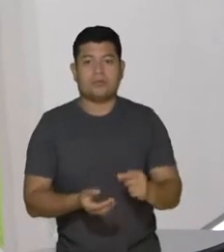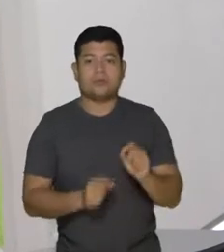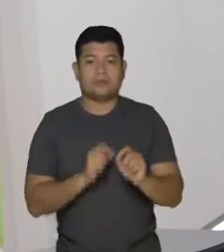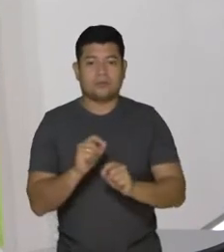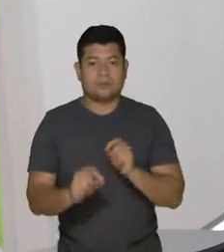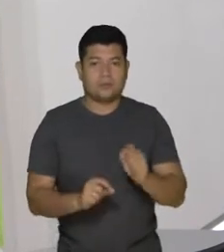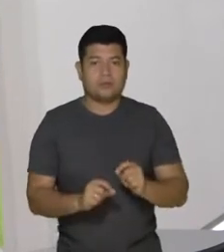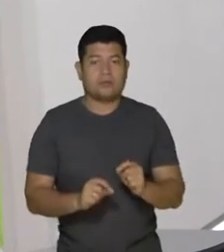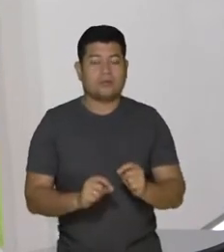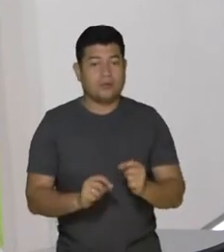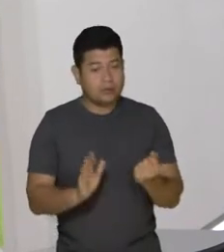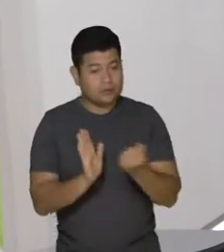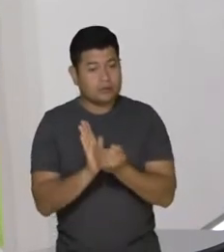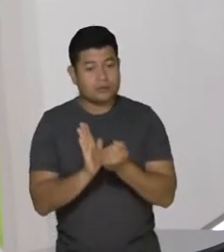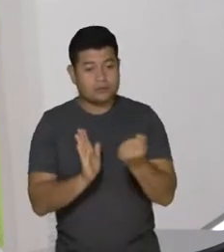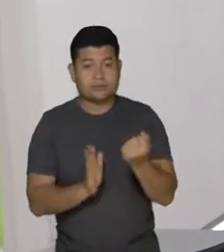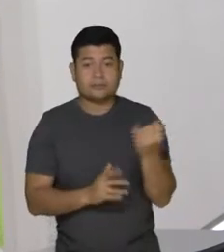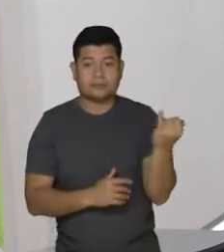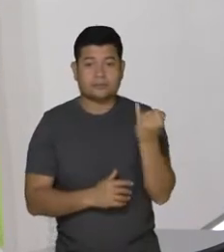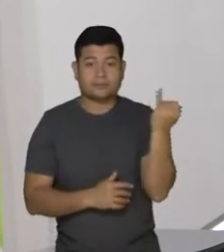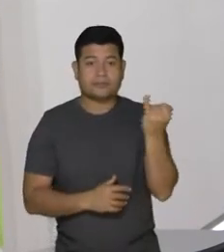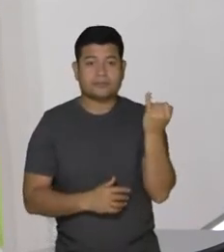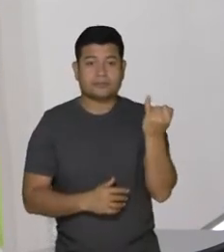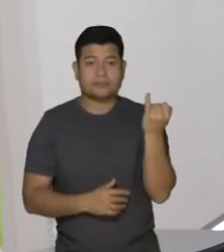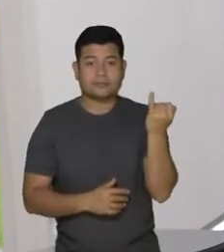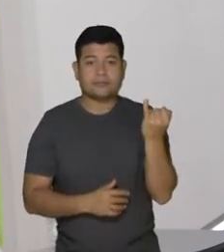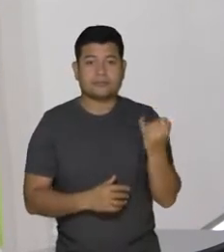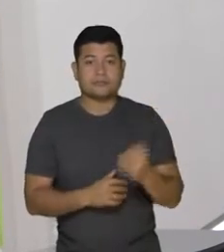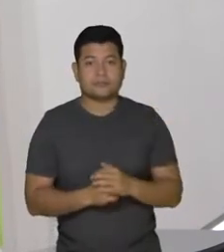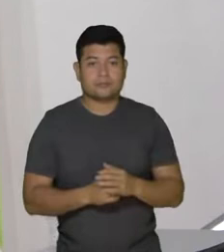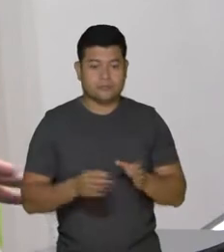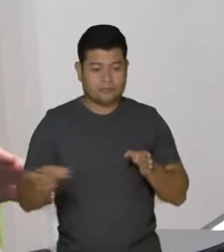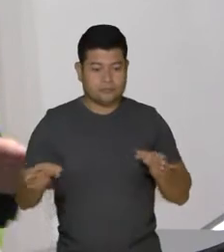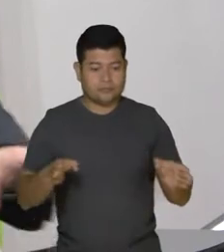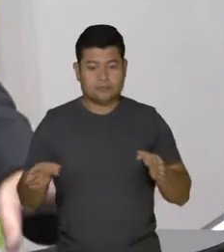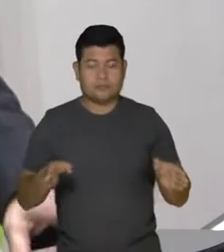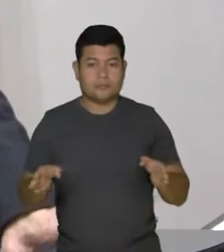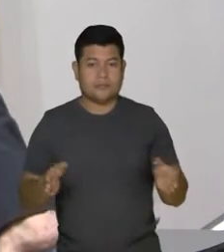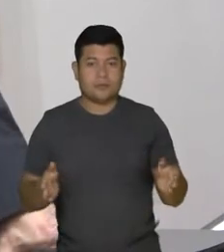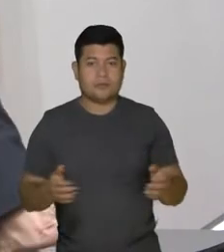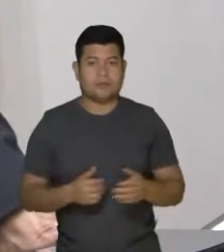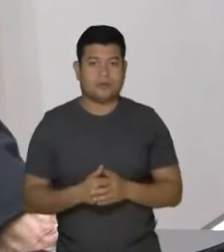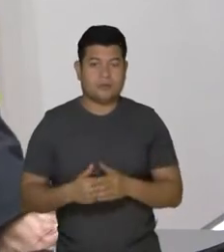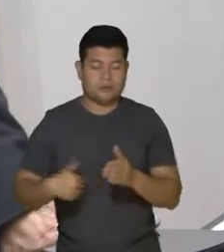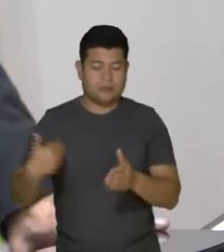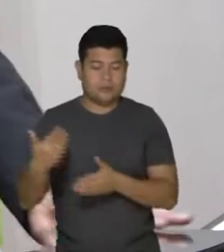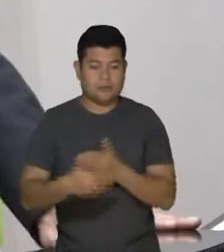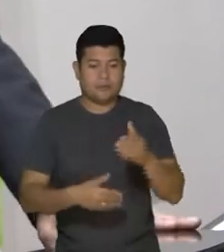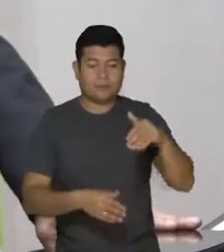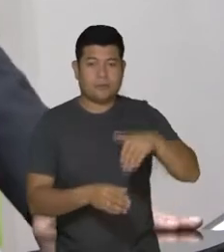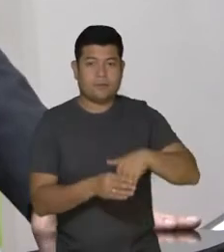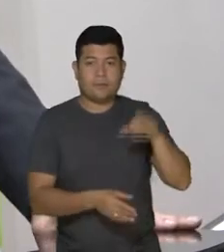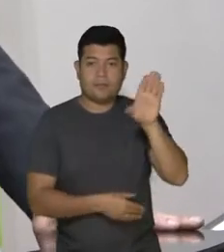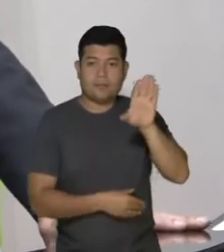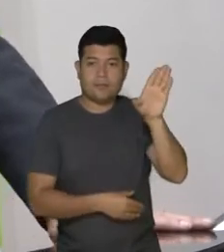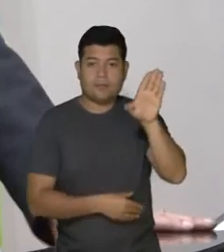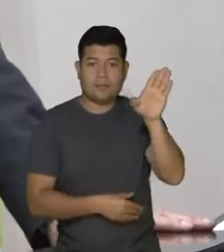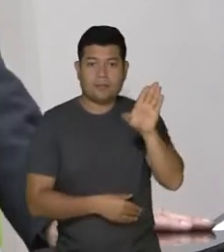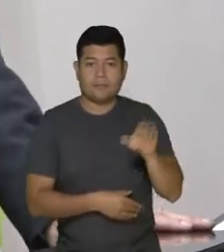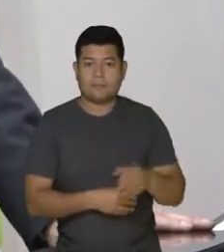registros importantes sobre esse processo eleitoral vivenciado